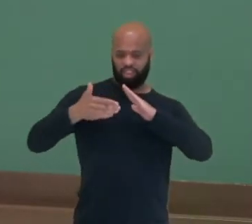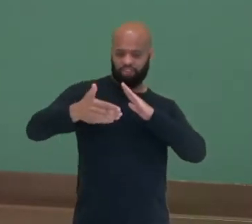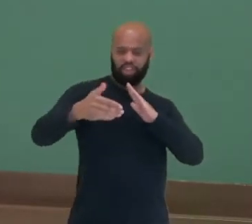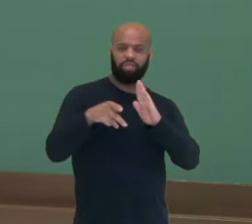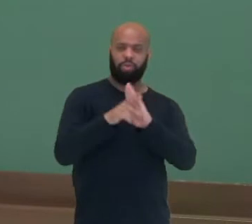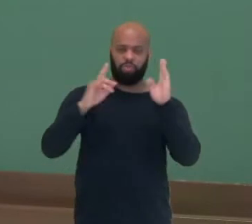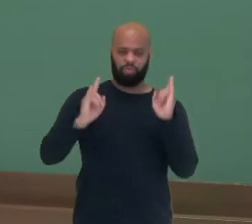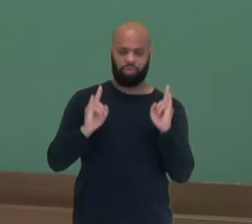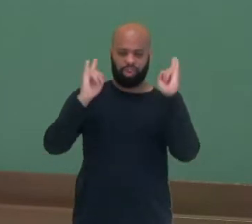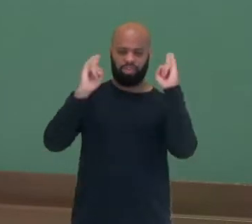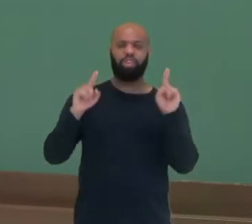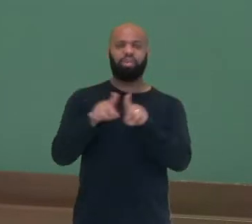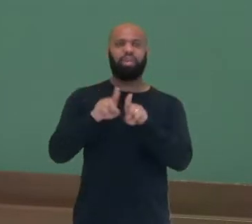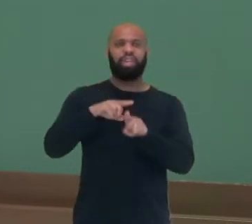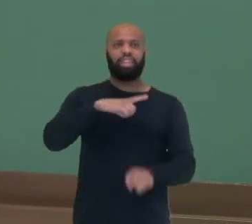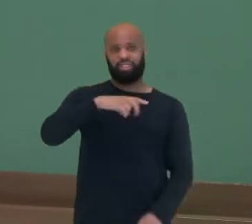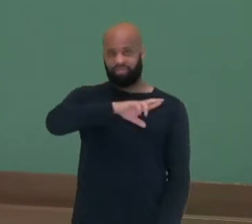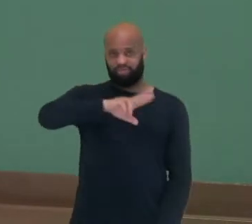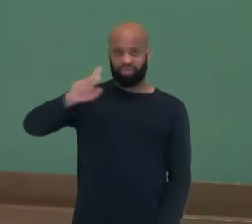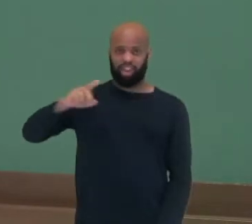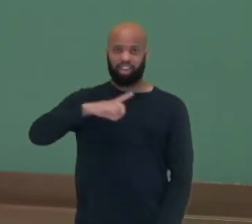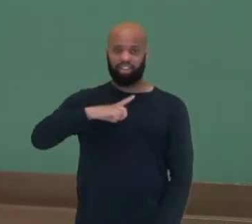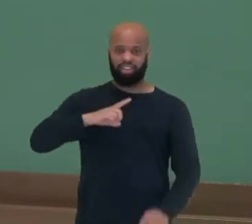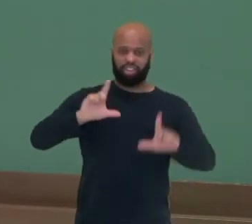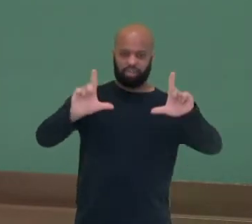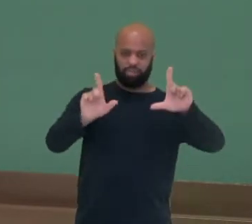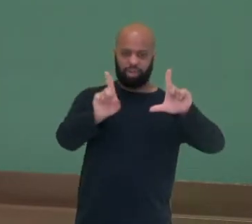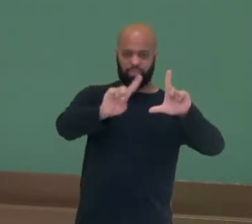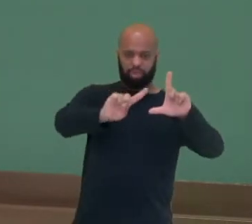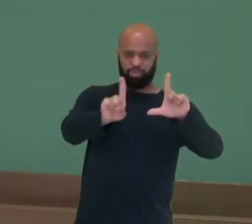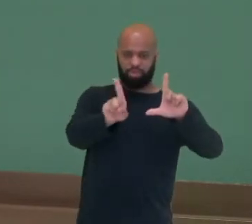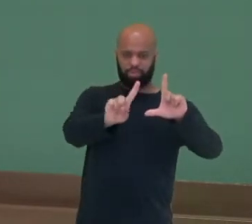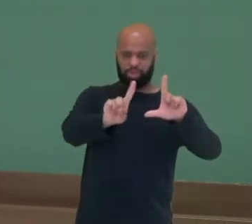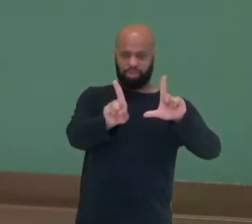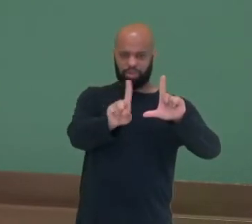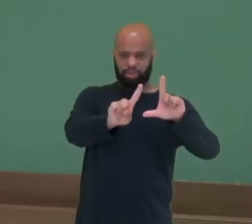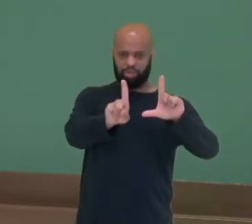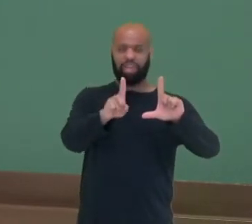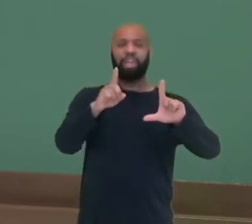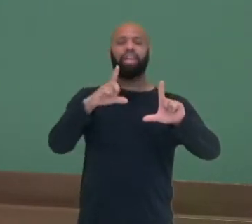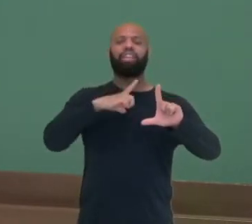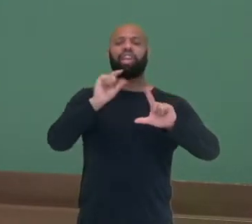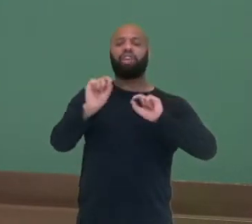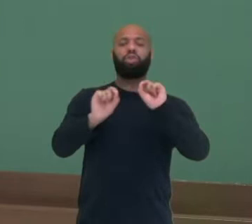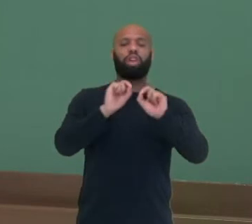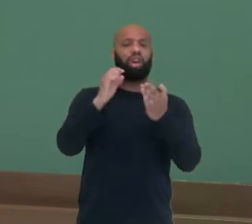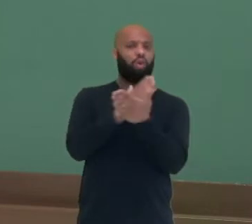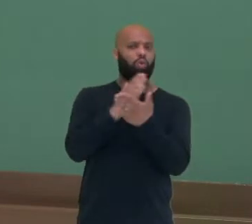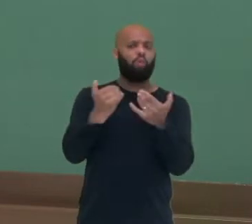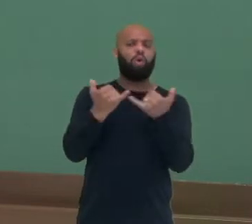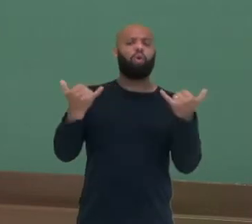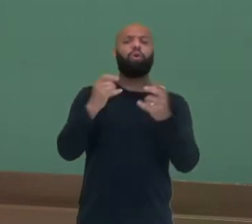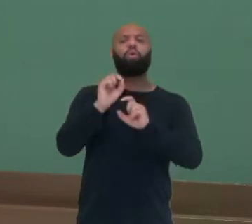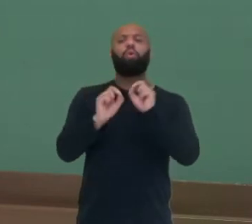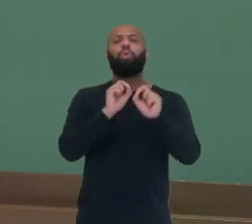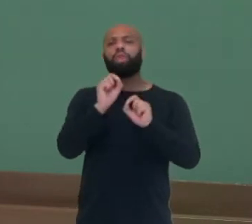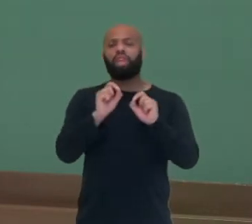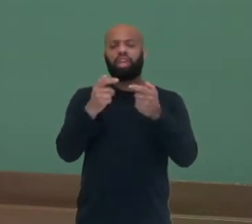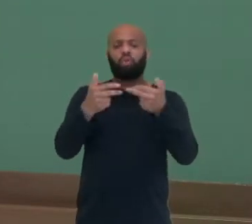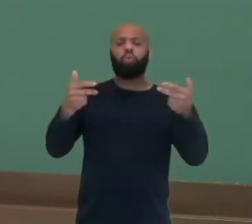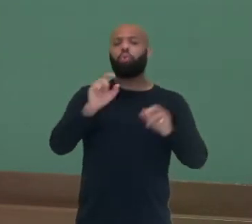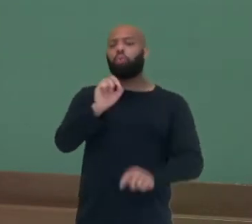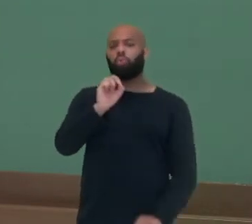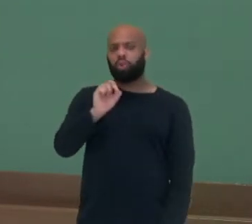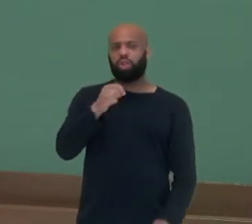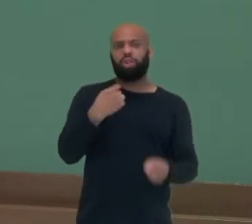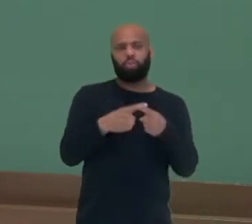prédio? Tem vários desses relógios que ficam registrando alguma coisa. Mas eu não posso contar o que é, porque